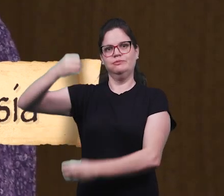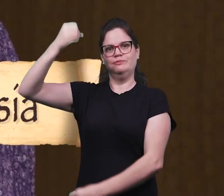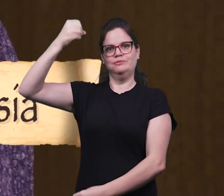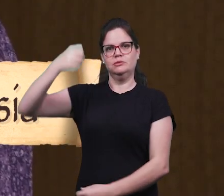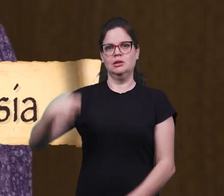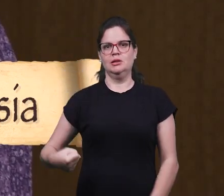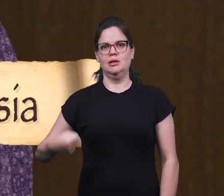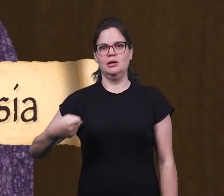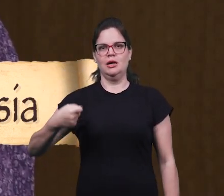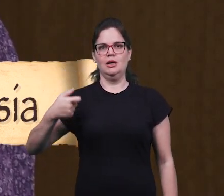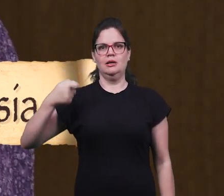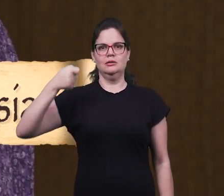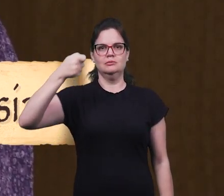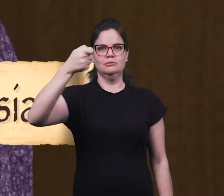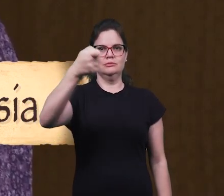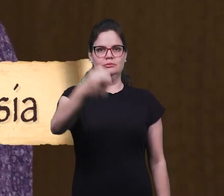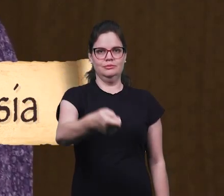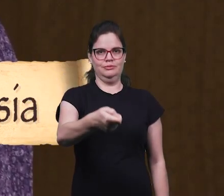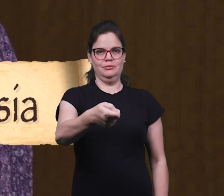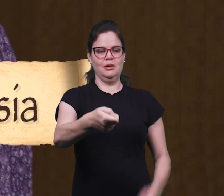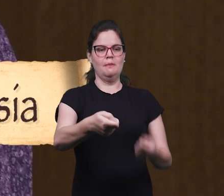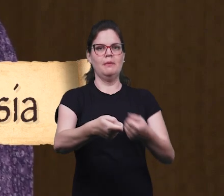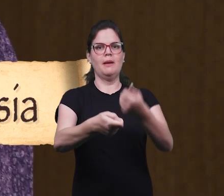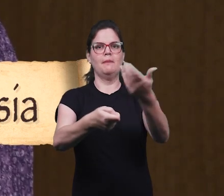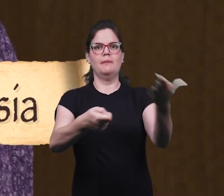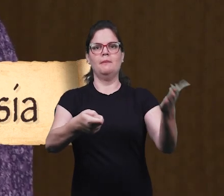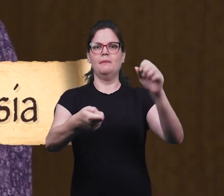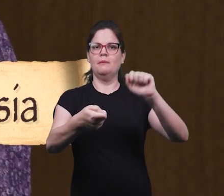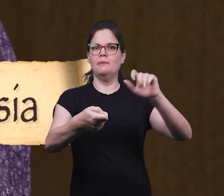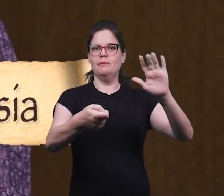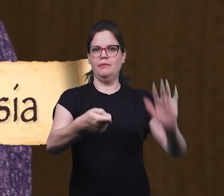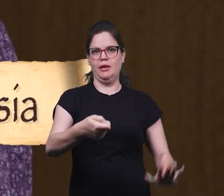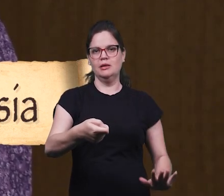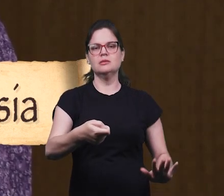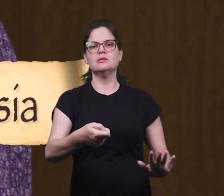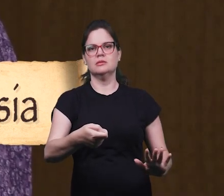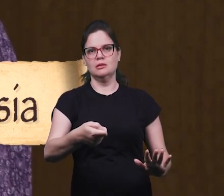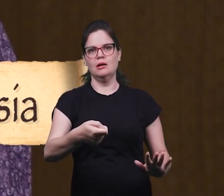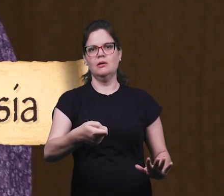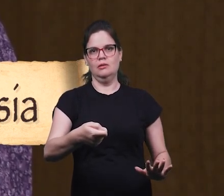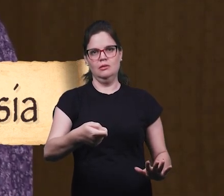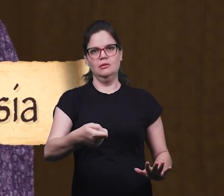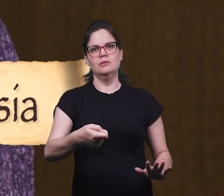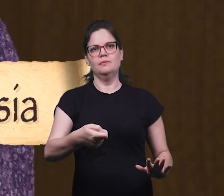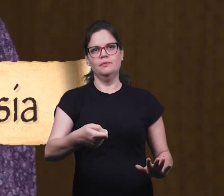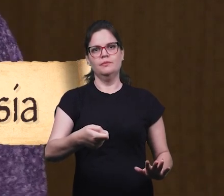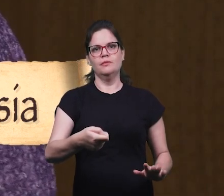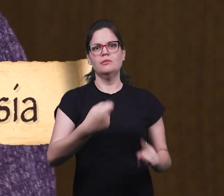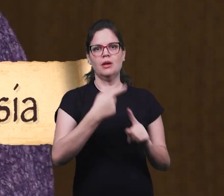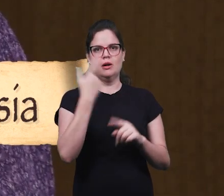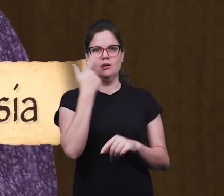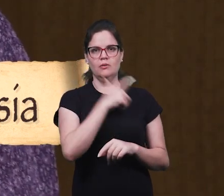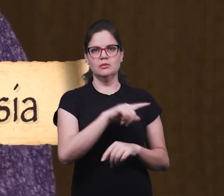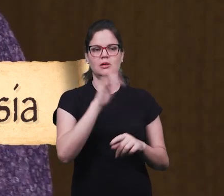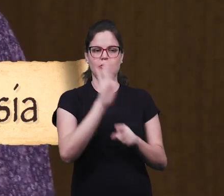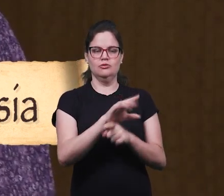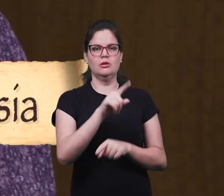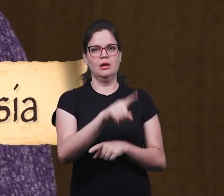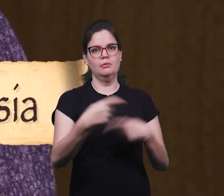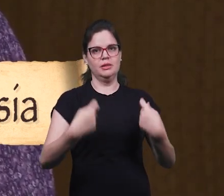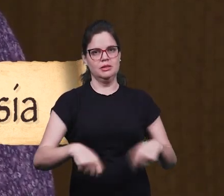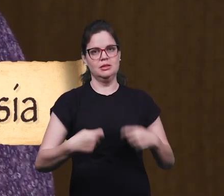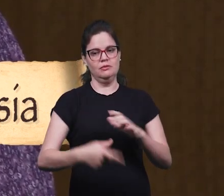o cetro para que ela tivesse Interessante. o seu pedido